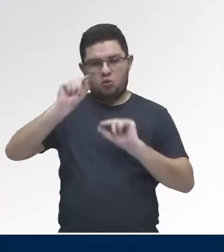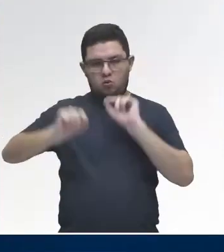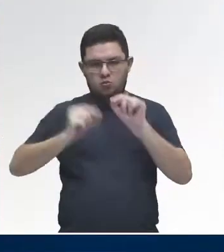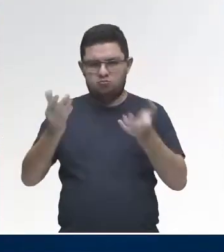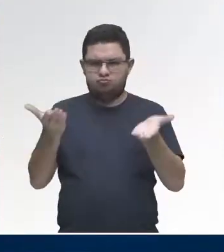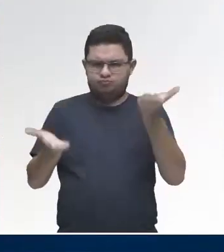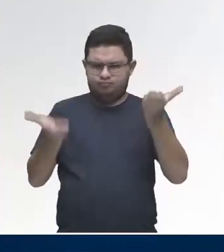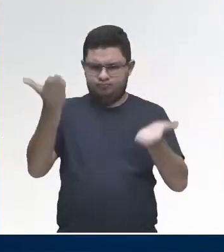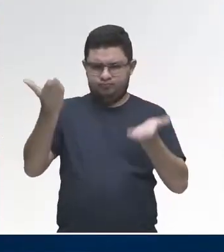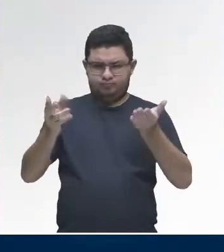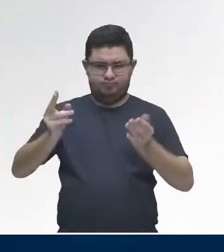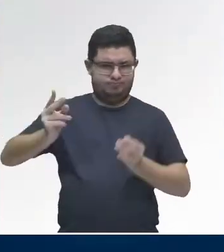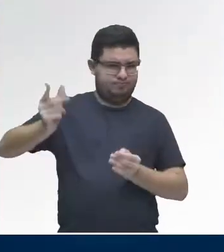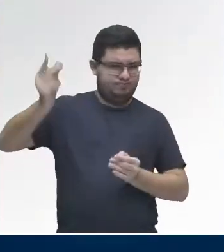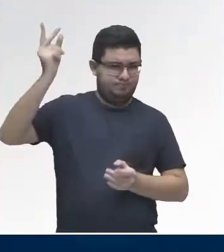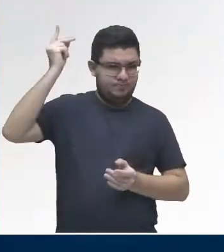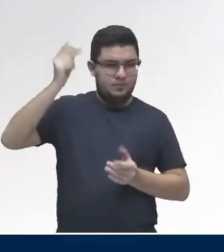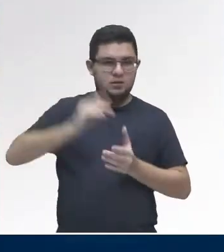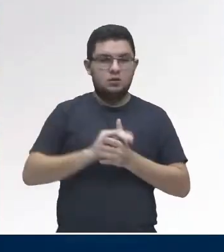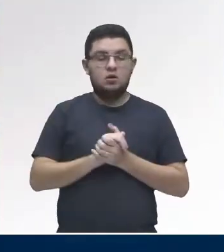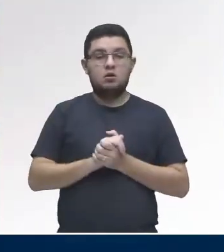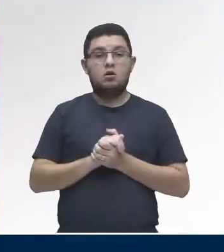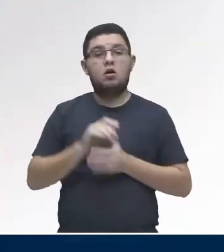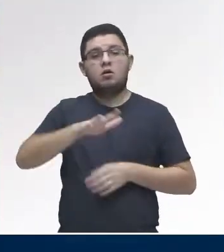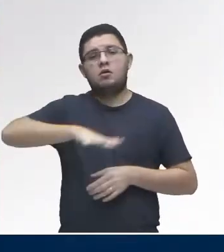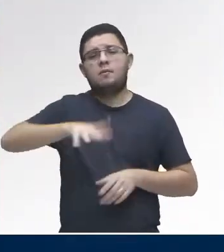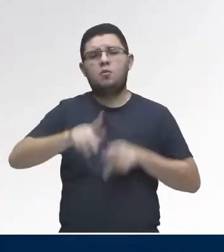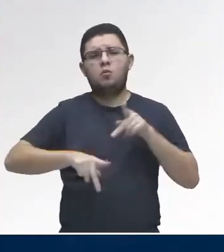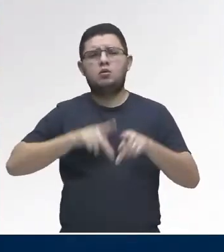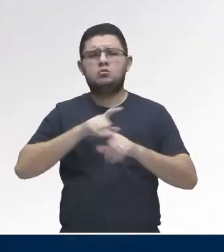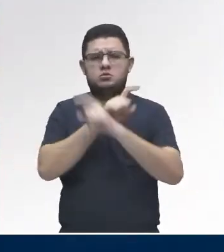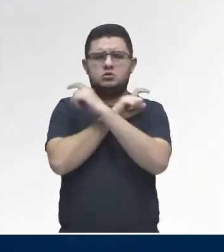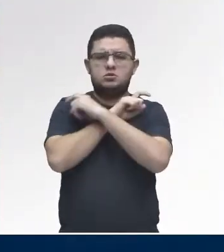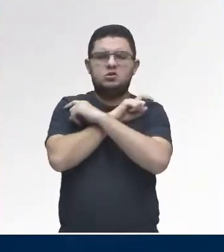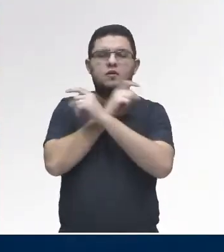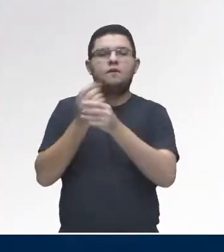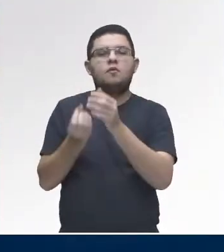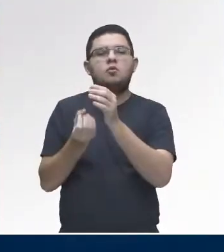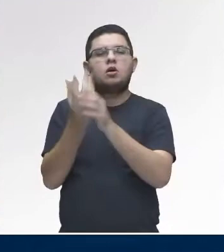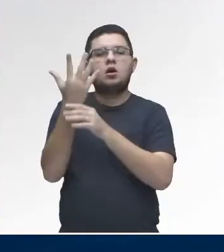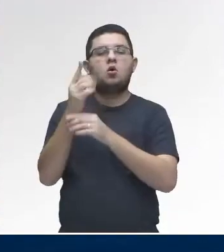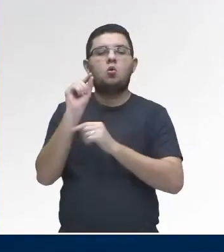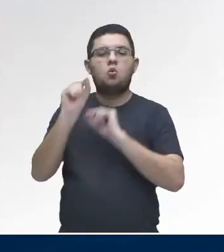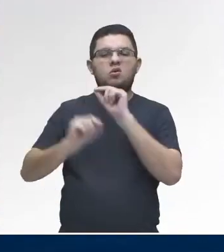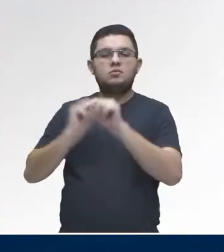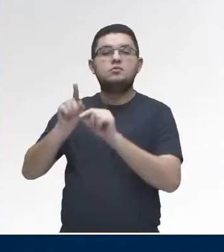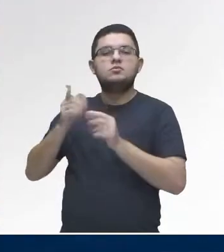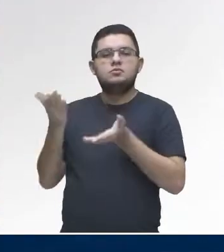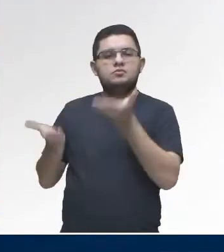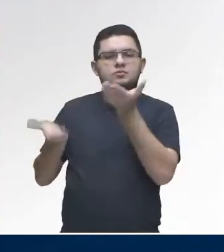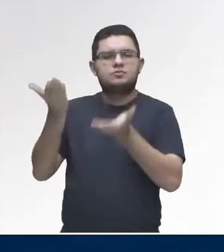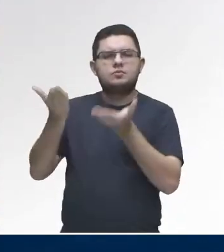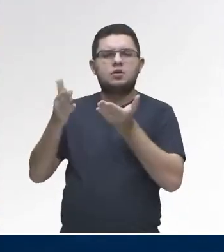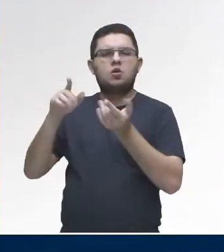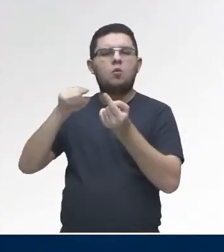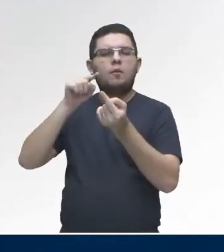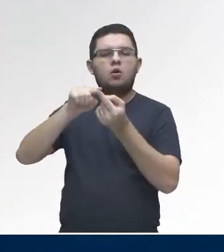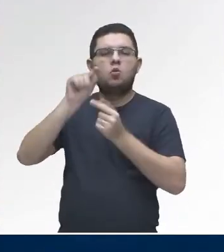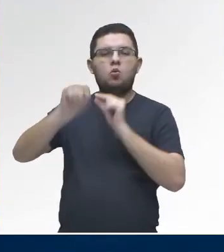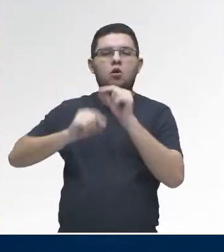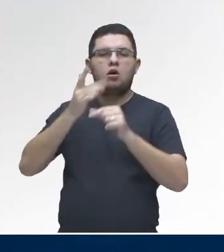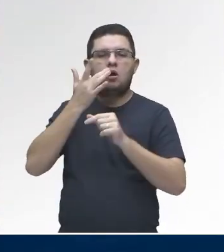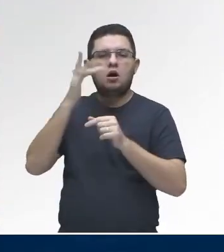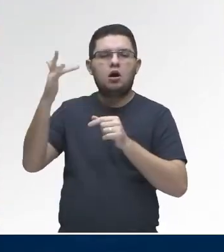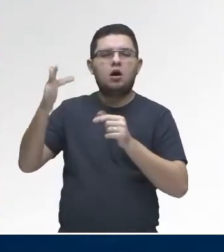conhece. Foi inventada pelos egípcios por volta do ano 5000 a.C., devido à necessidade de pesar o ouro, que sempre foi o